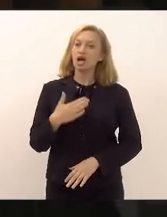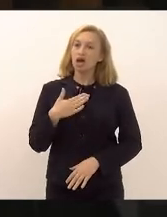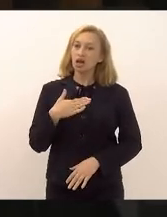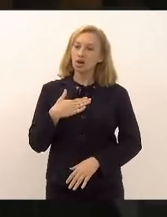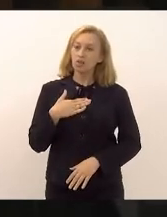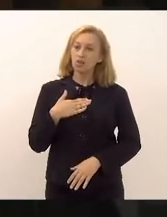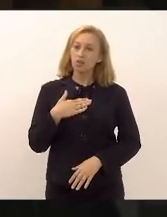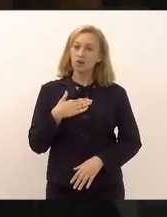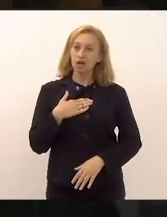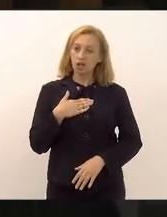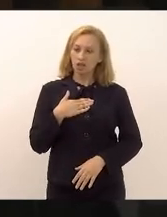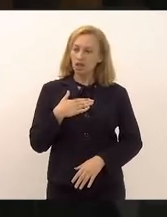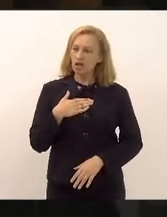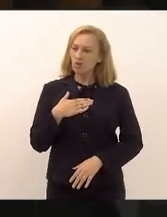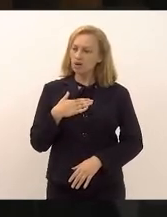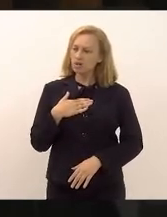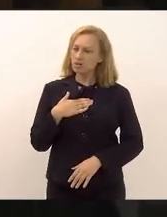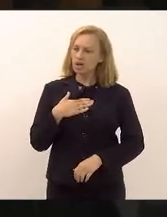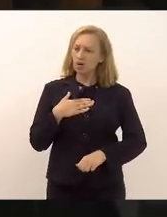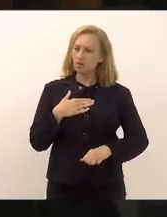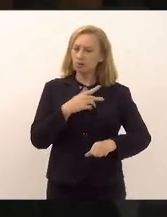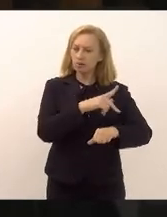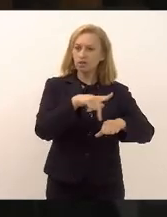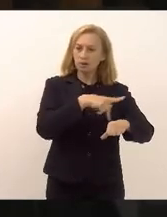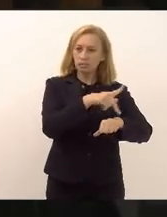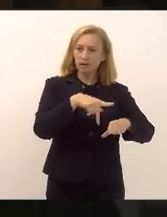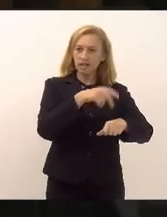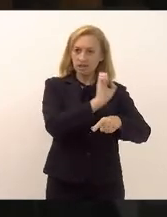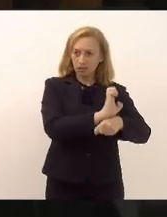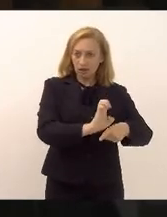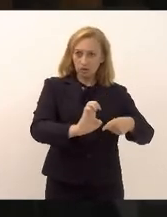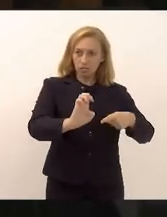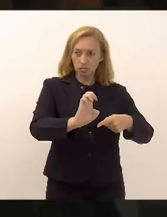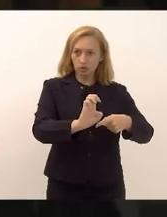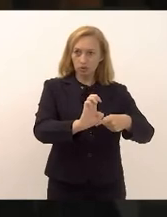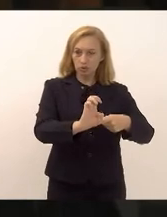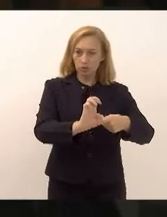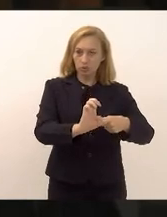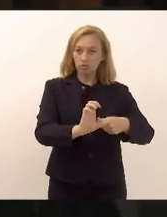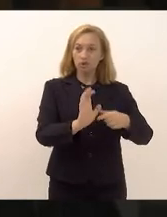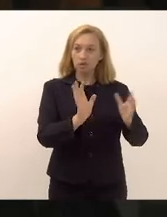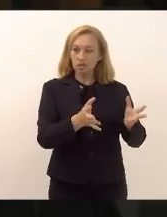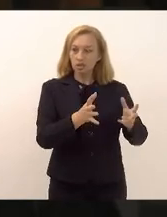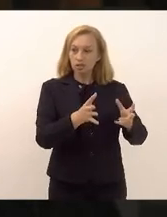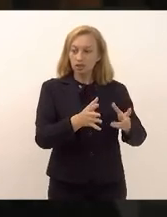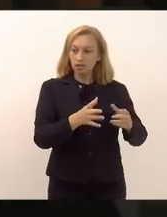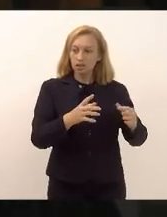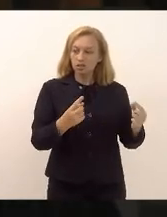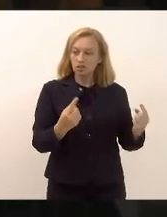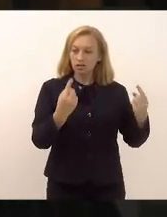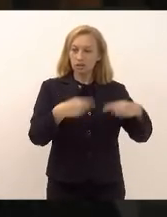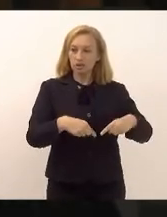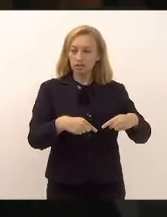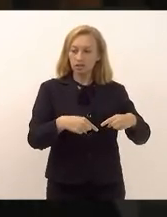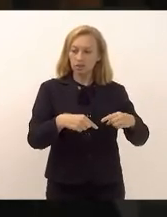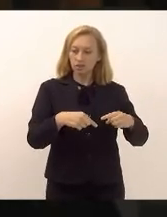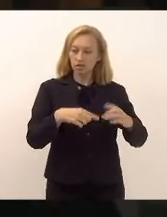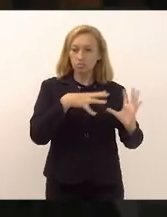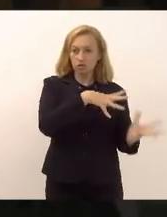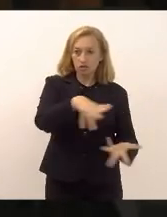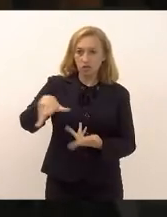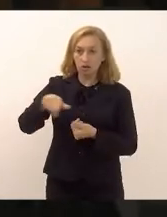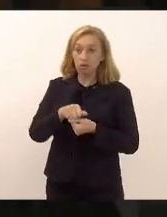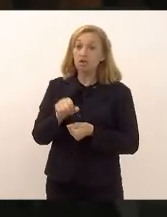o Equador, que hoje vai se classificar para o campeonato mundial. E ele pode